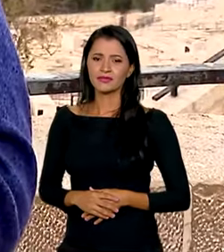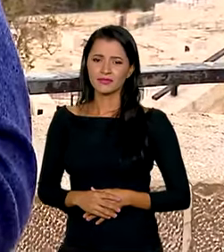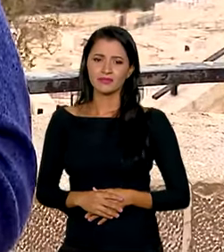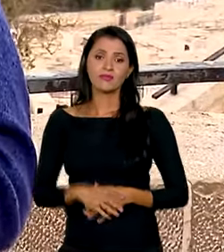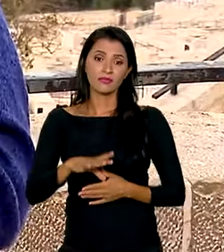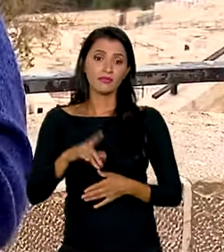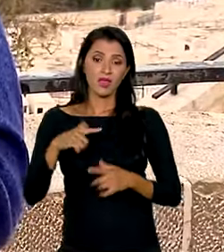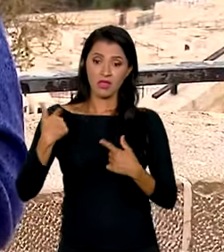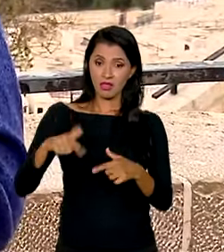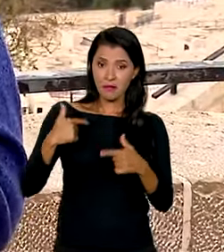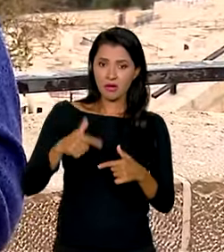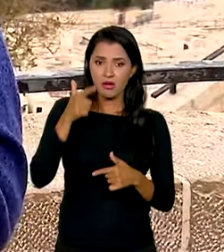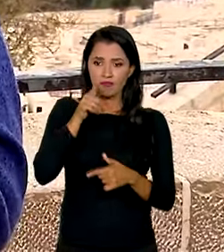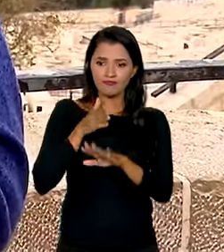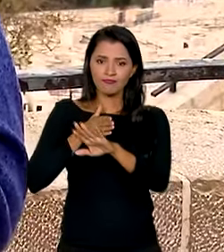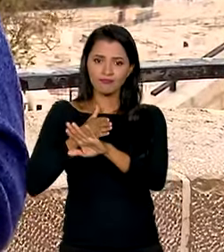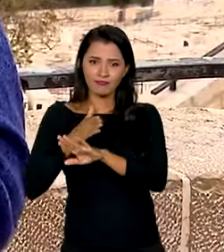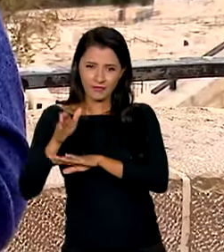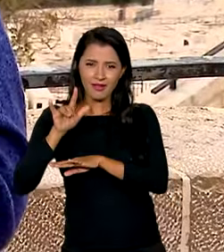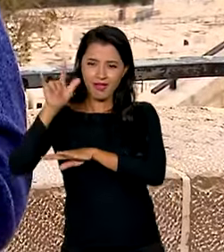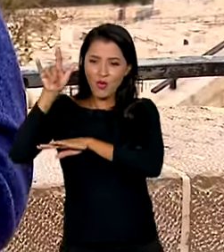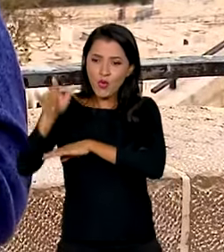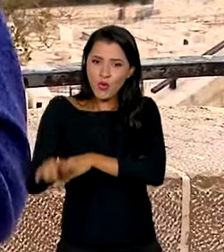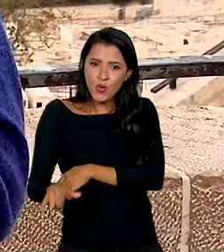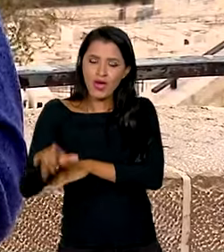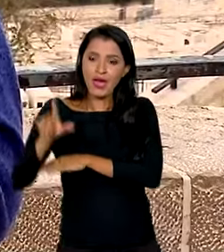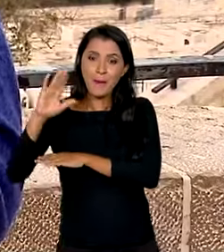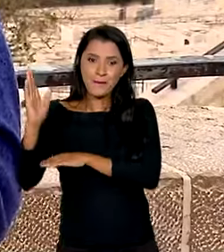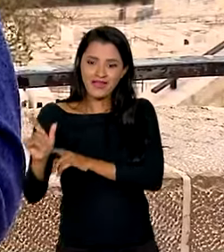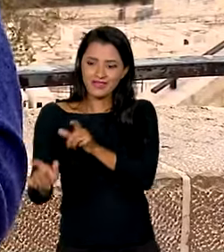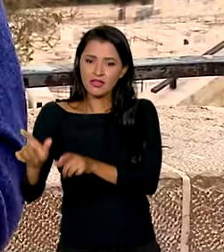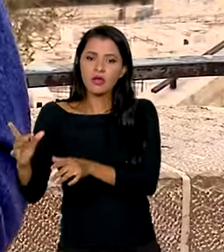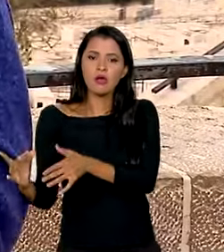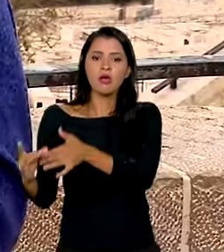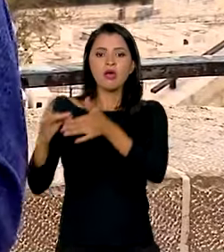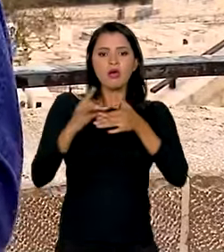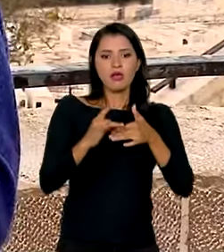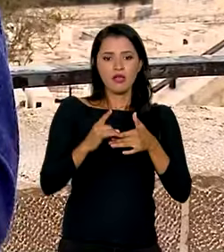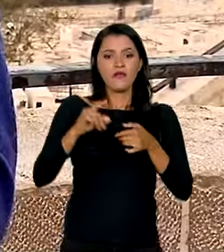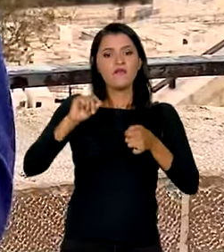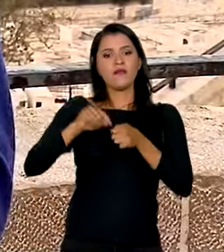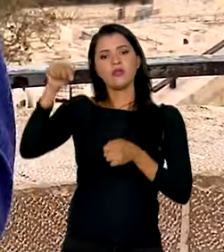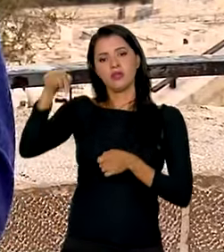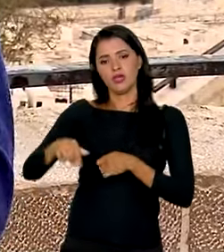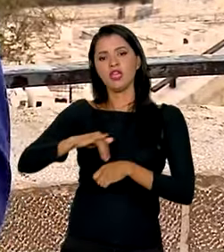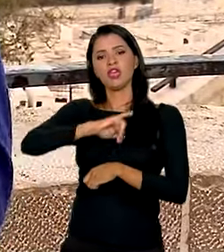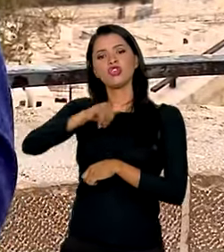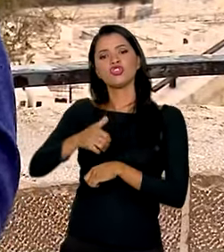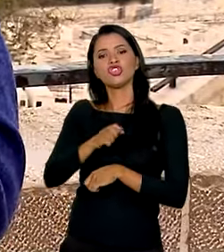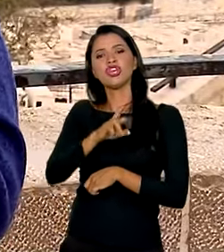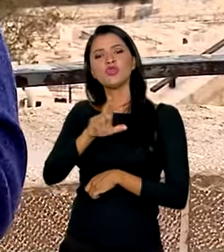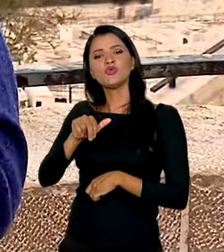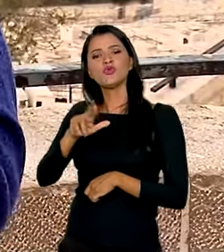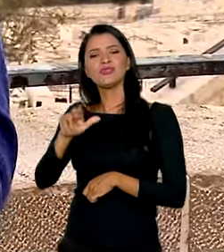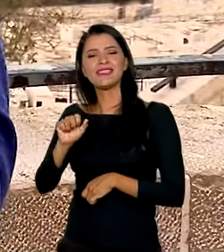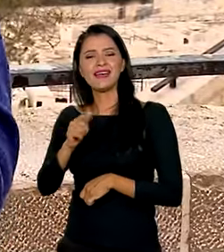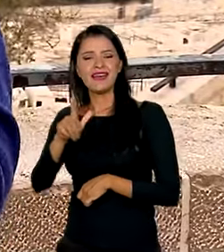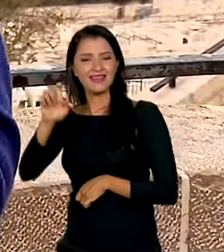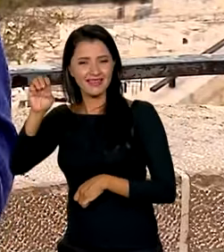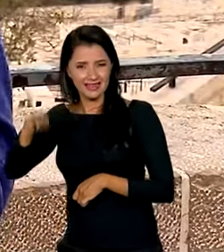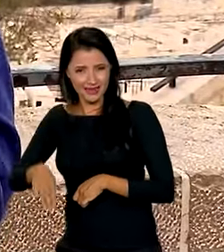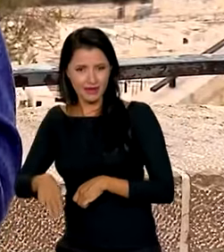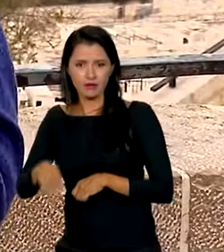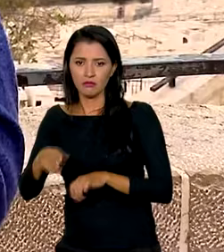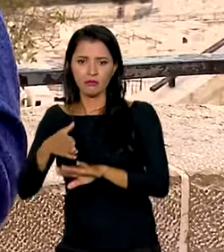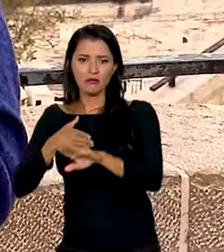Toda operação de retirada dos brasileiros palestinos de Gaza foi feita daqui de Jerusalém pelos diplomatas brasileiros. Eles não